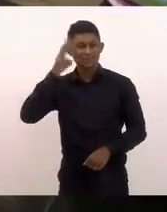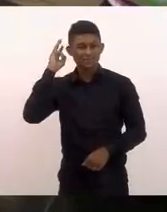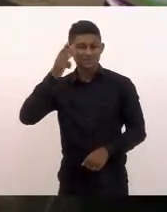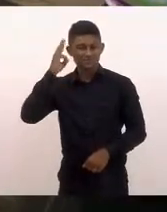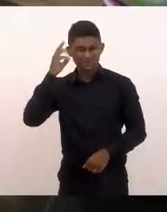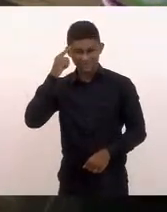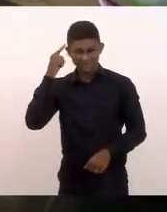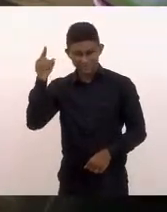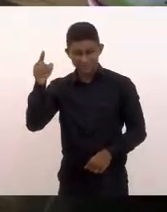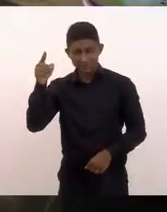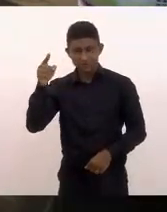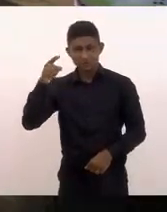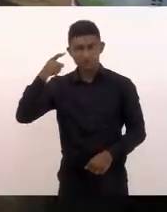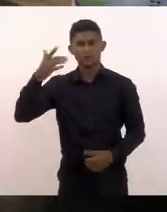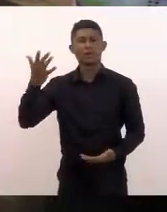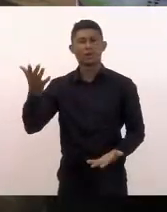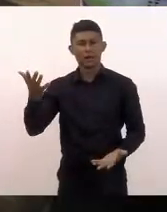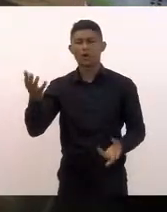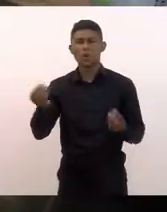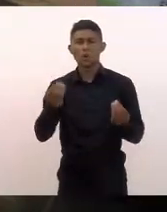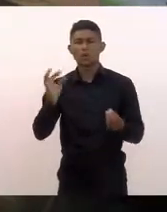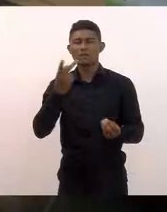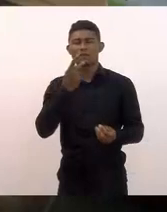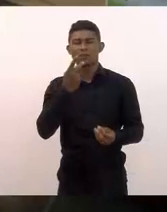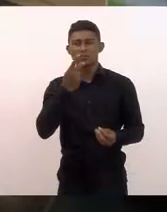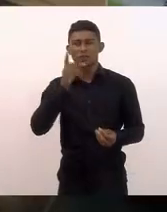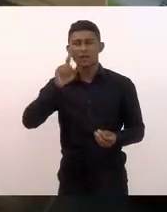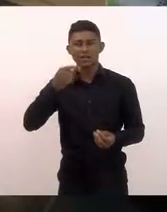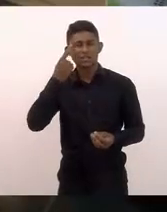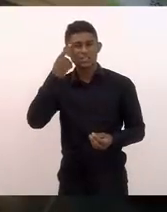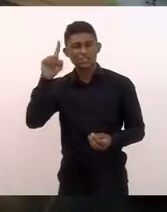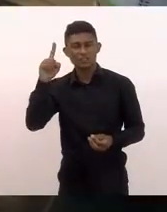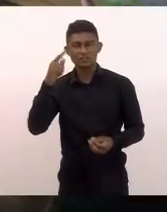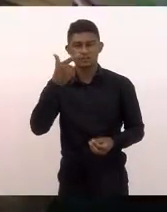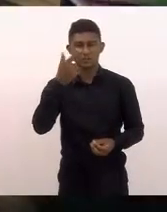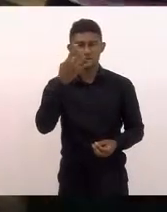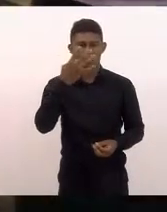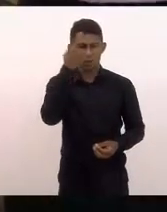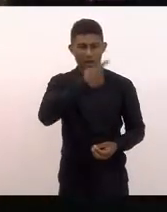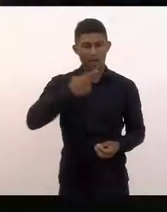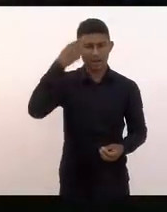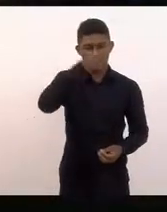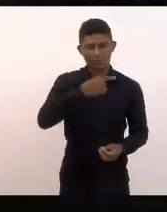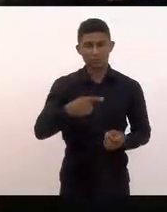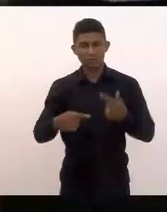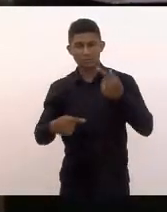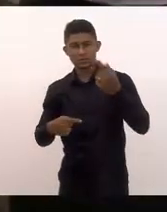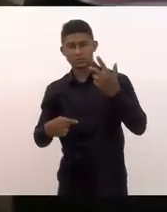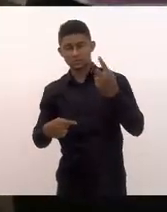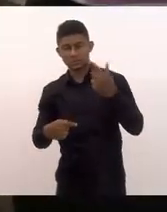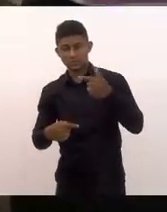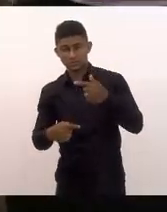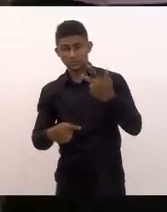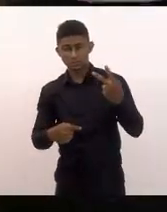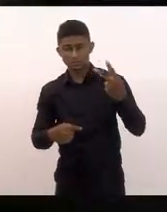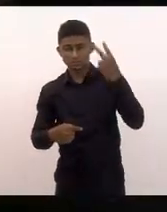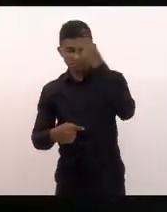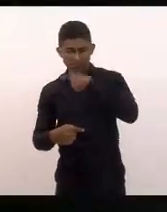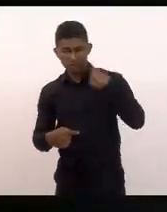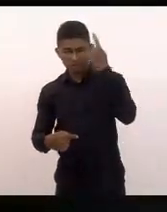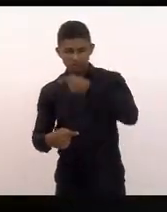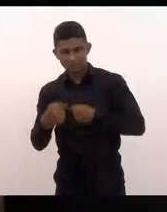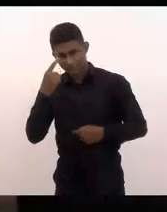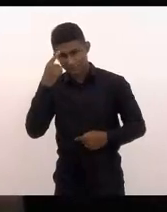para o 72, feita pelo Witzel e chancelada pelo Cláudio, não saiu do papel. Não saíram do